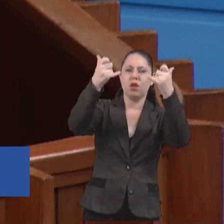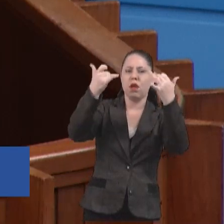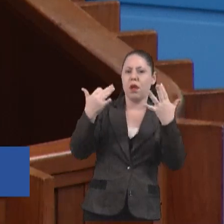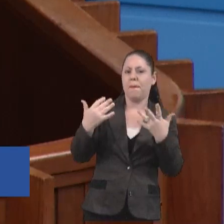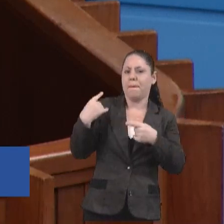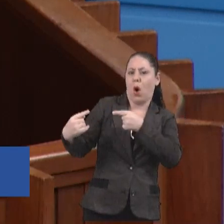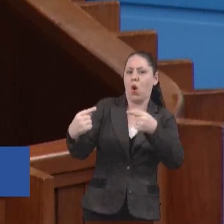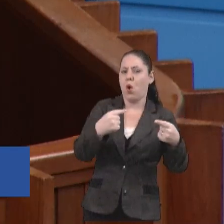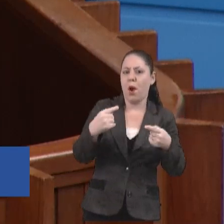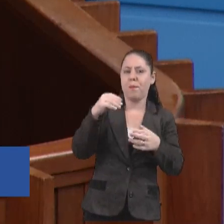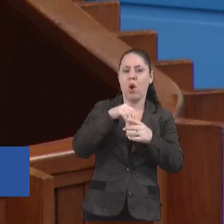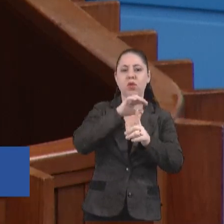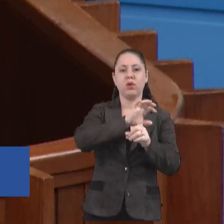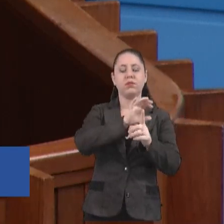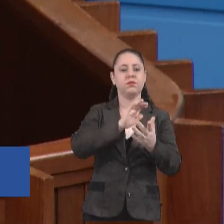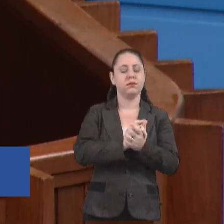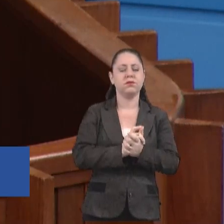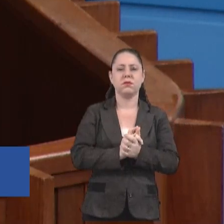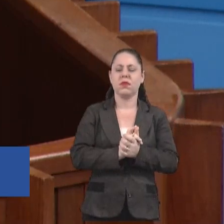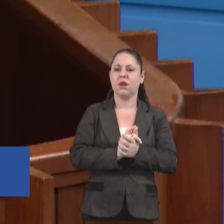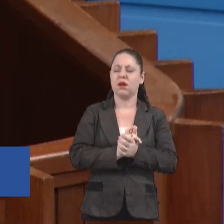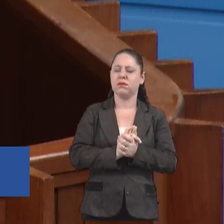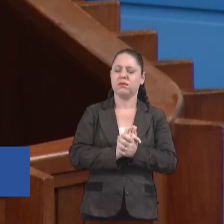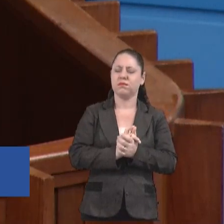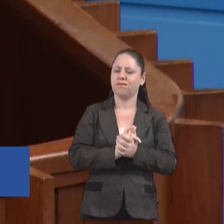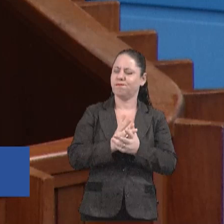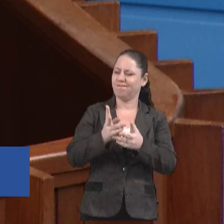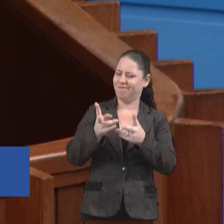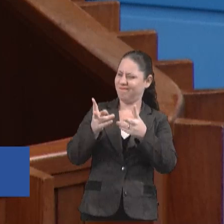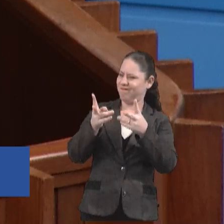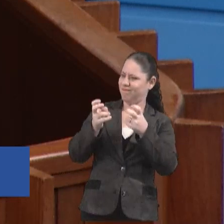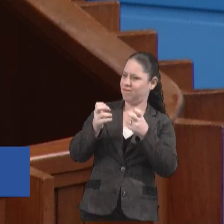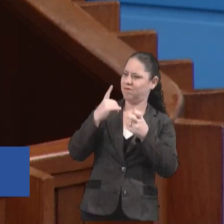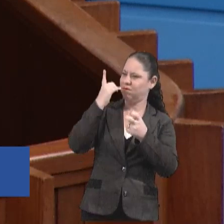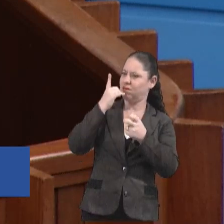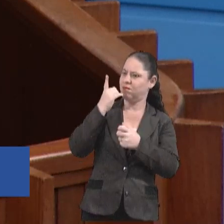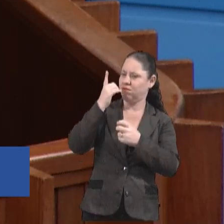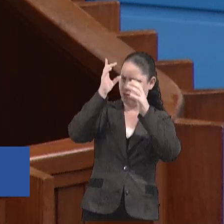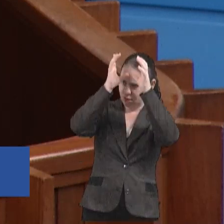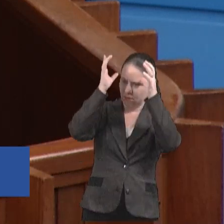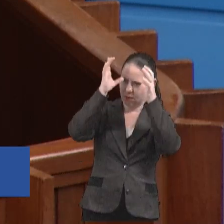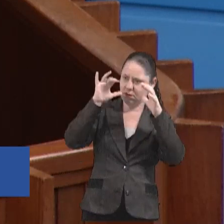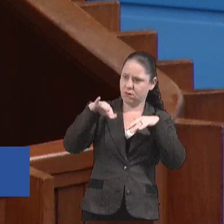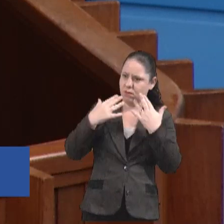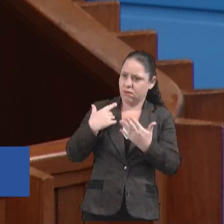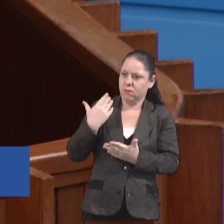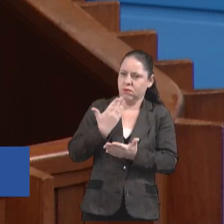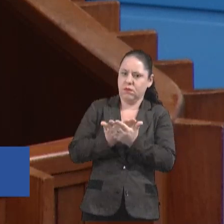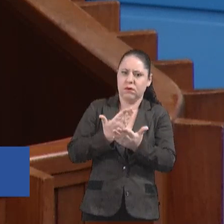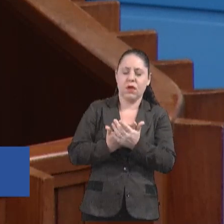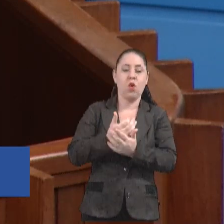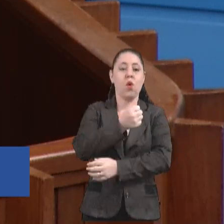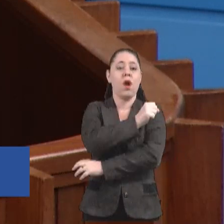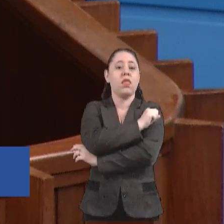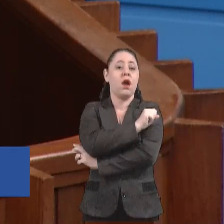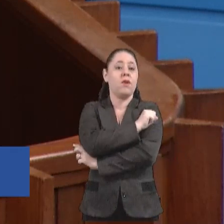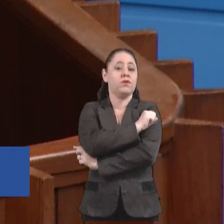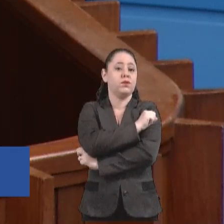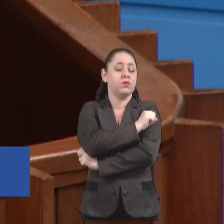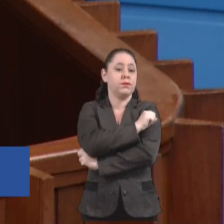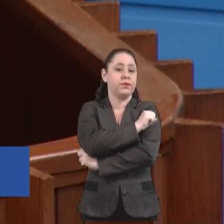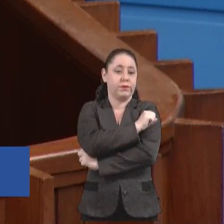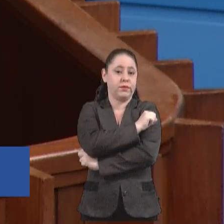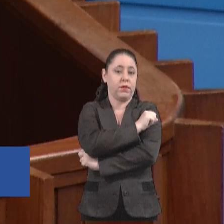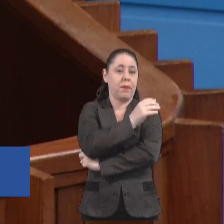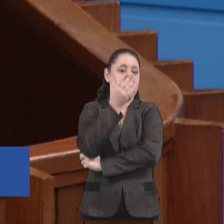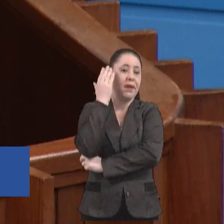que diz respeito ao conteúdo delas. Me chama a atenção, deputado Caravina, porque eu, quando estudei, no 8º ano, na